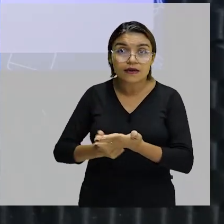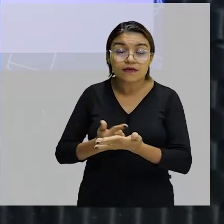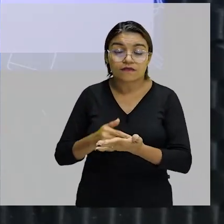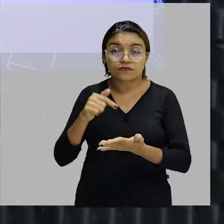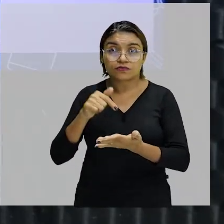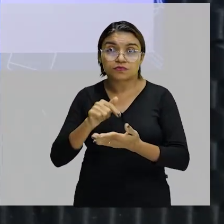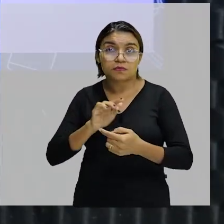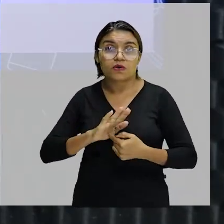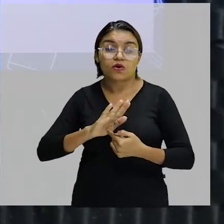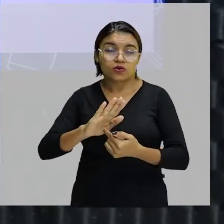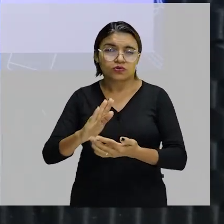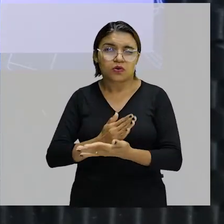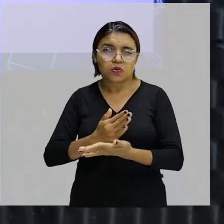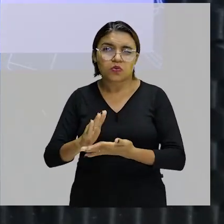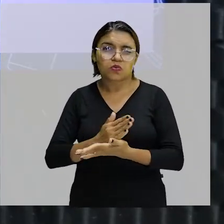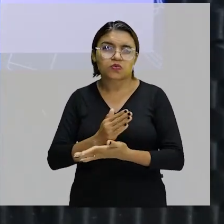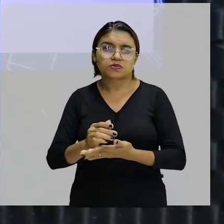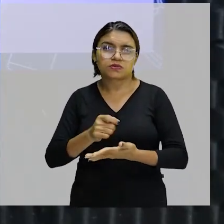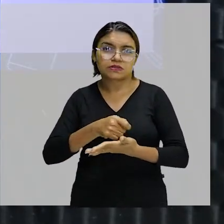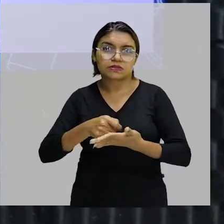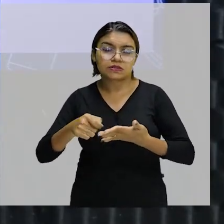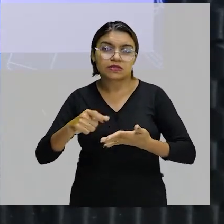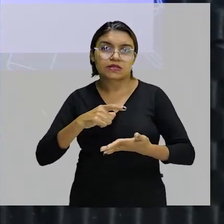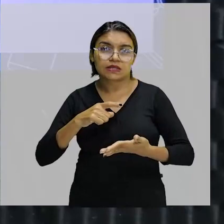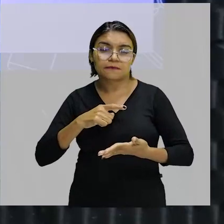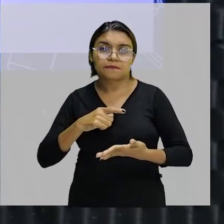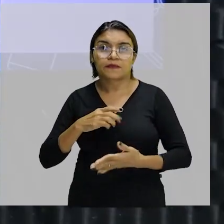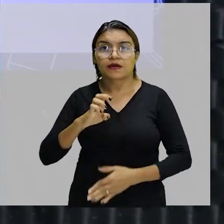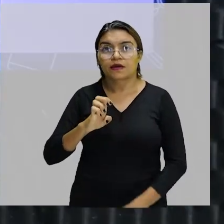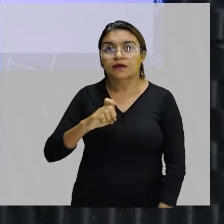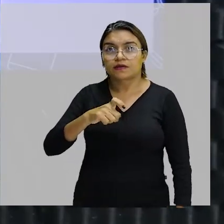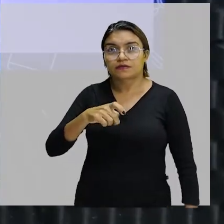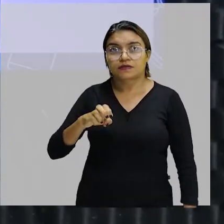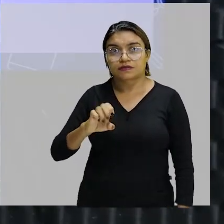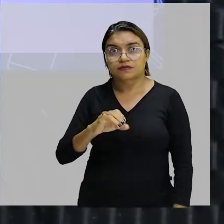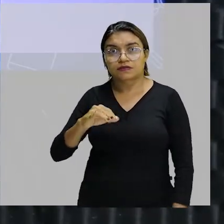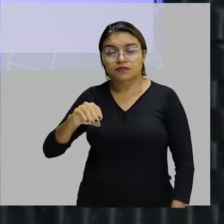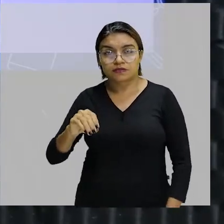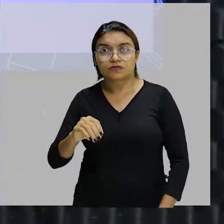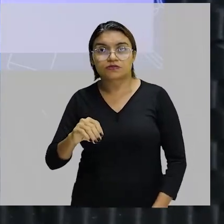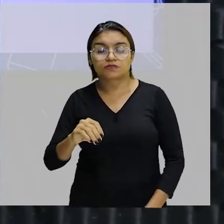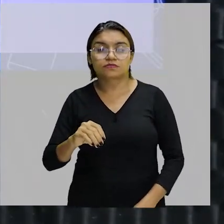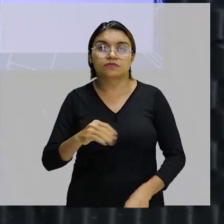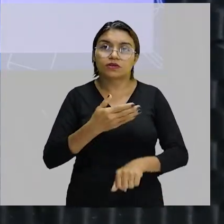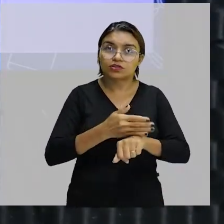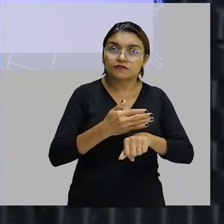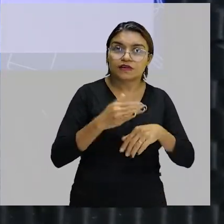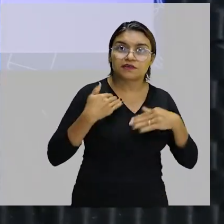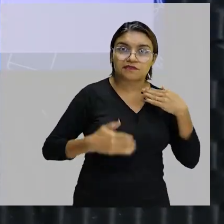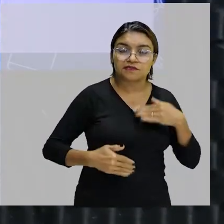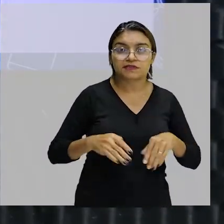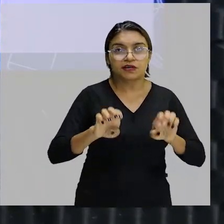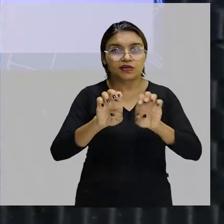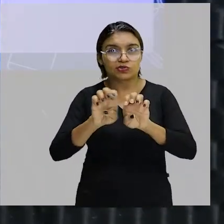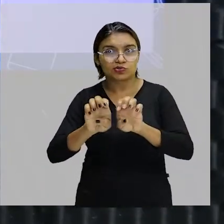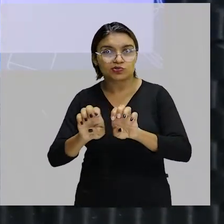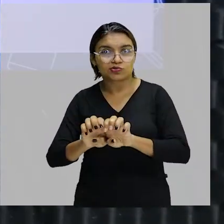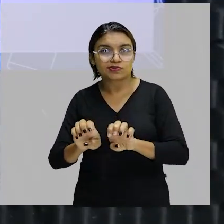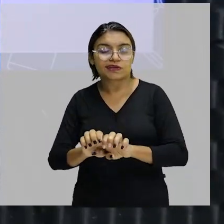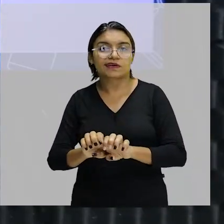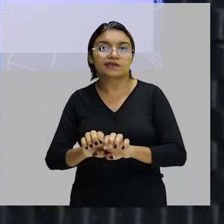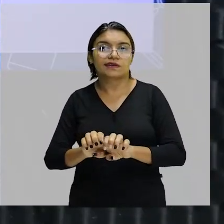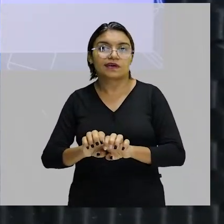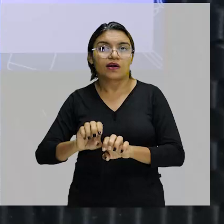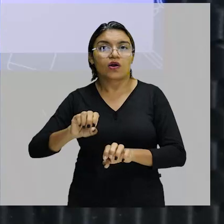encontrar, e é escrito assim, olha, exercício físico estruturado, atividade física estruturada e atividade